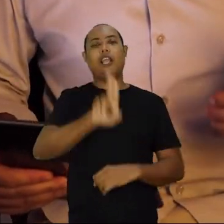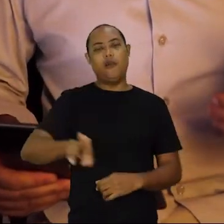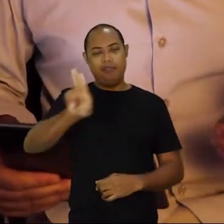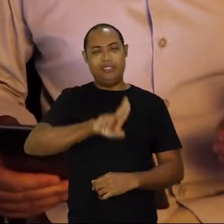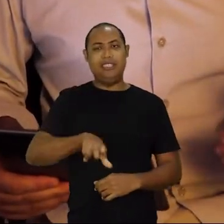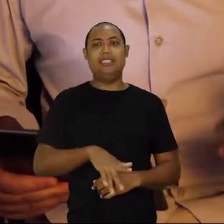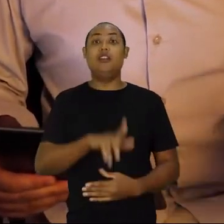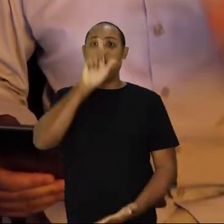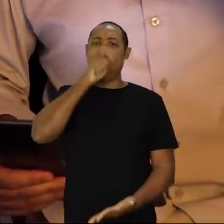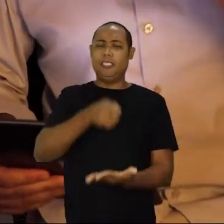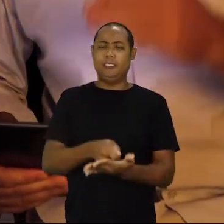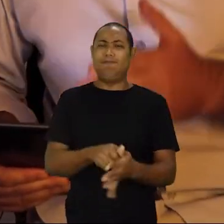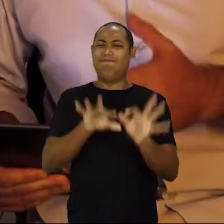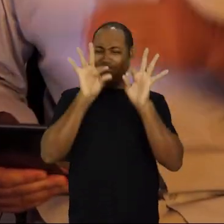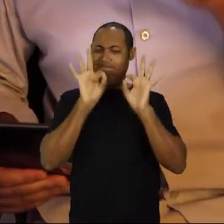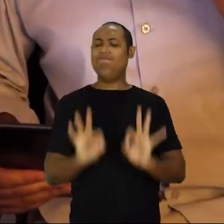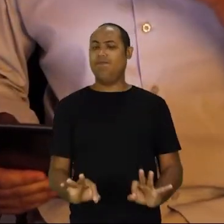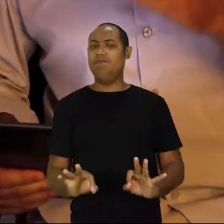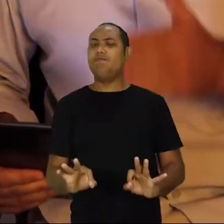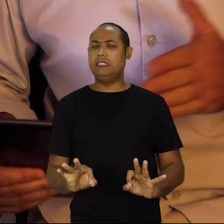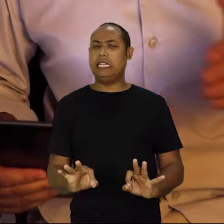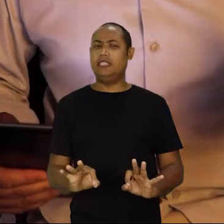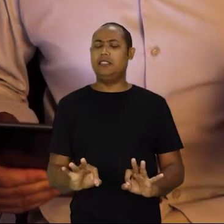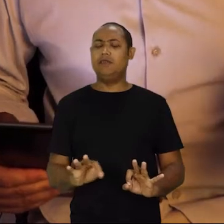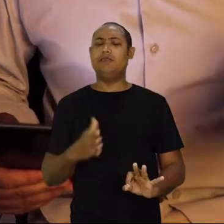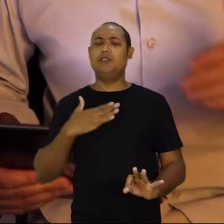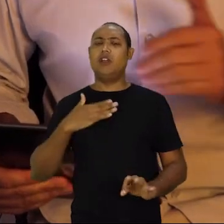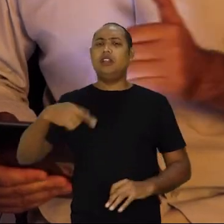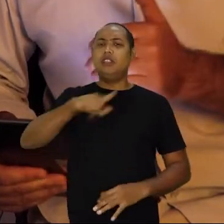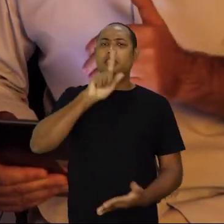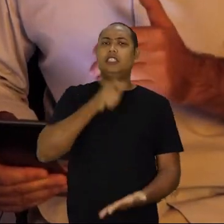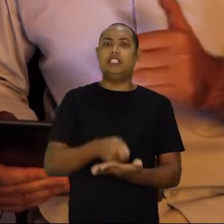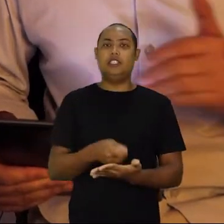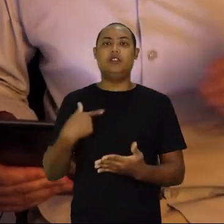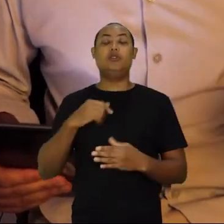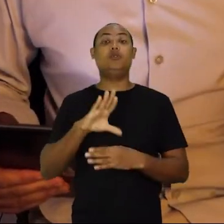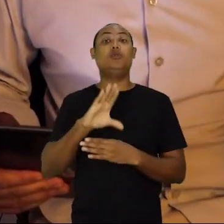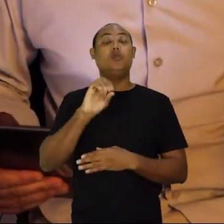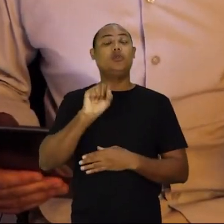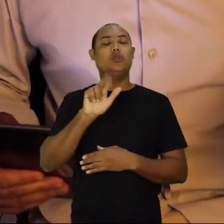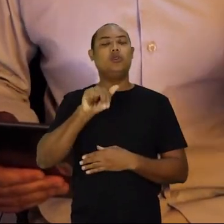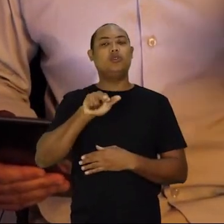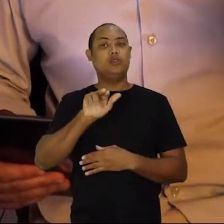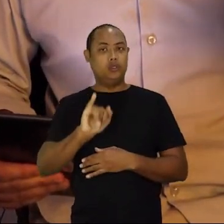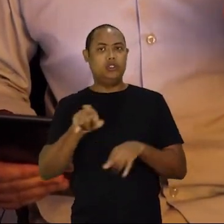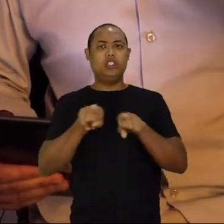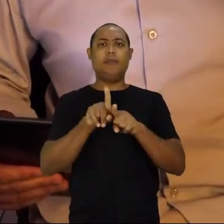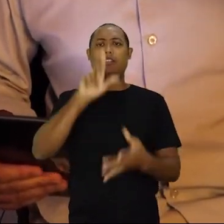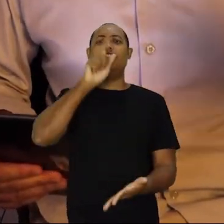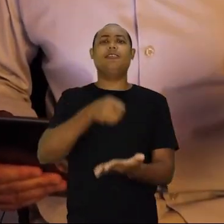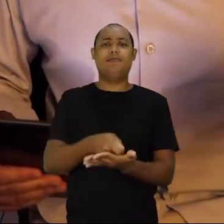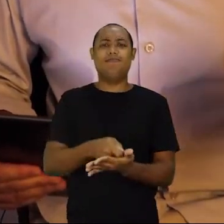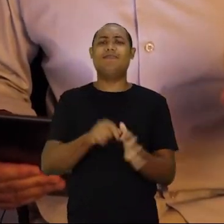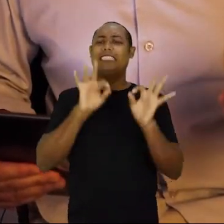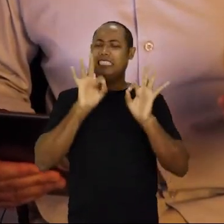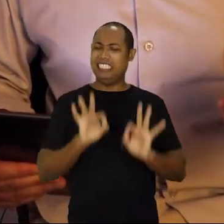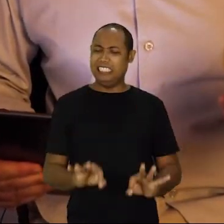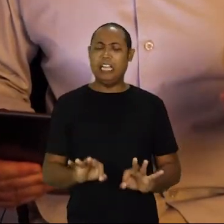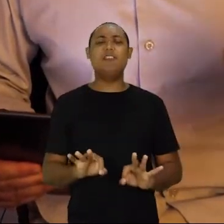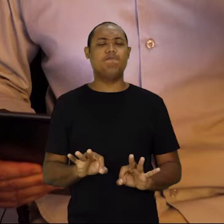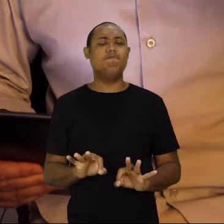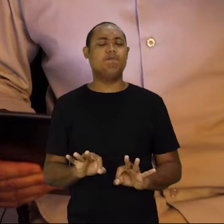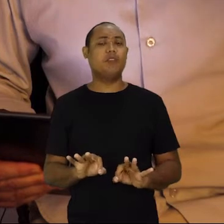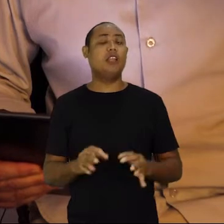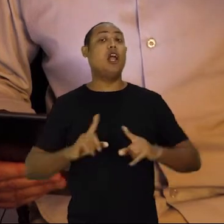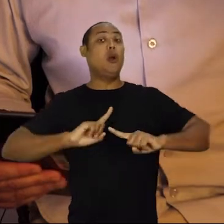nossa universidade. Esta foi uma opção consciente nossa, tomada no consumo, e nós fizemos essa